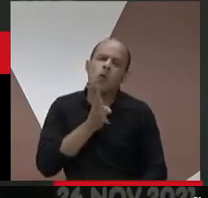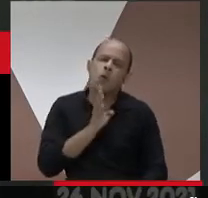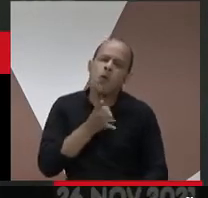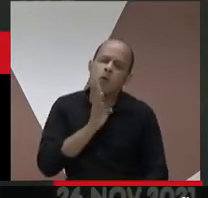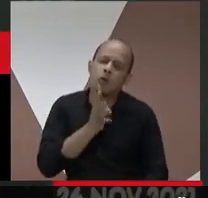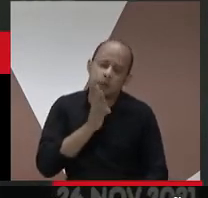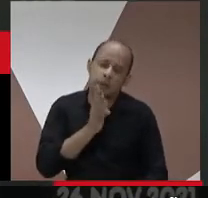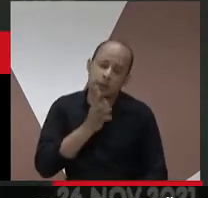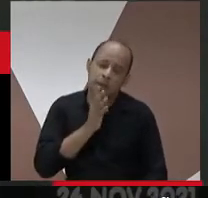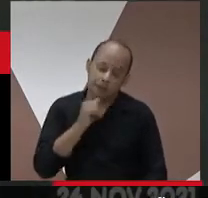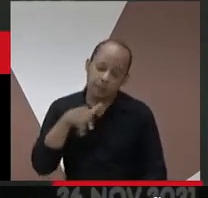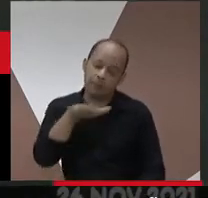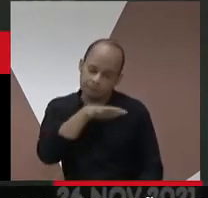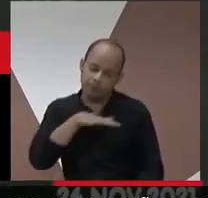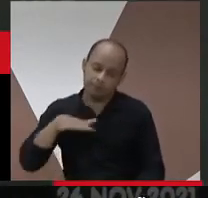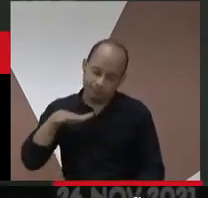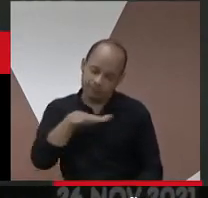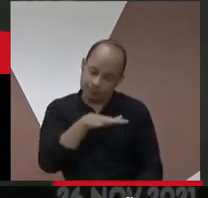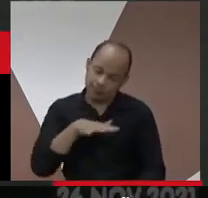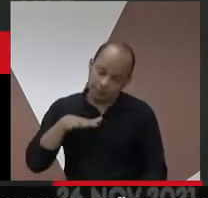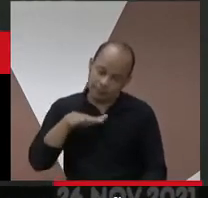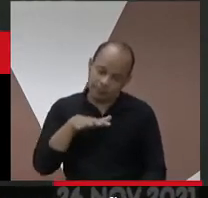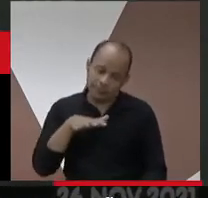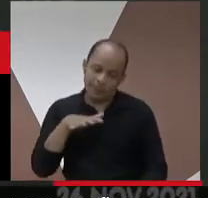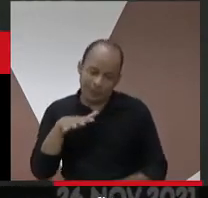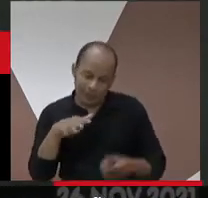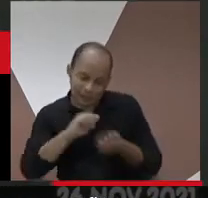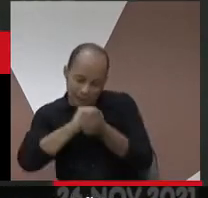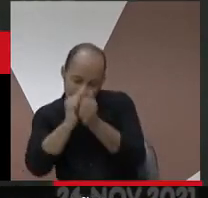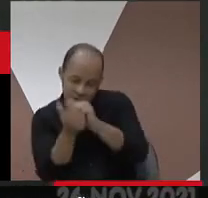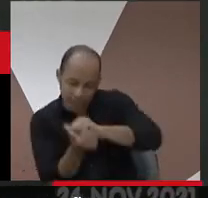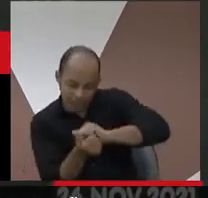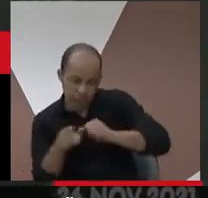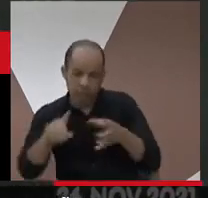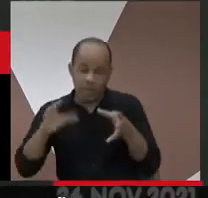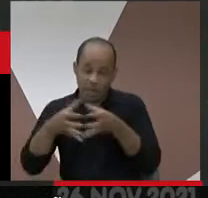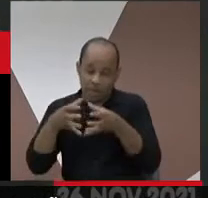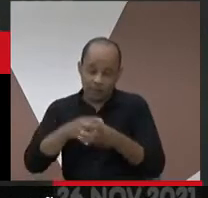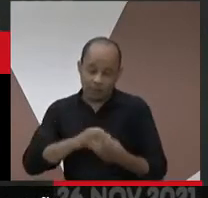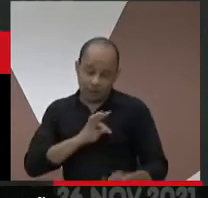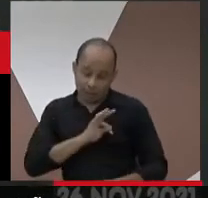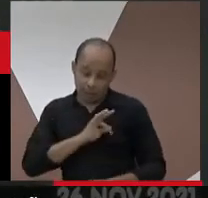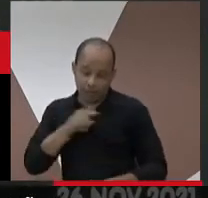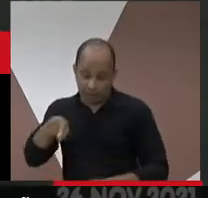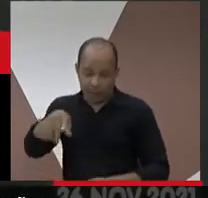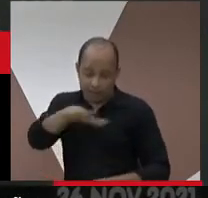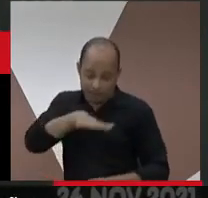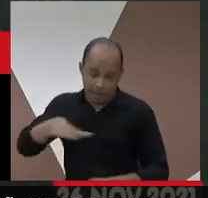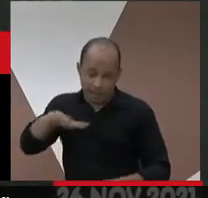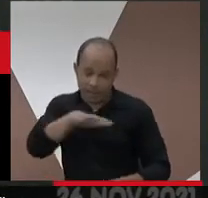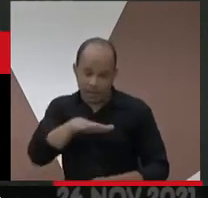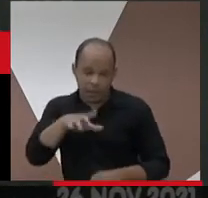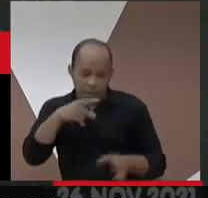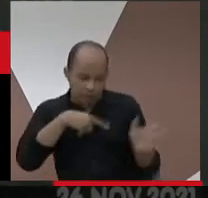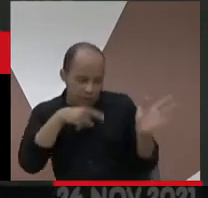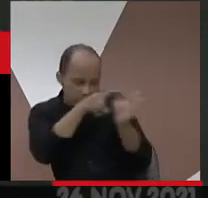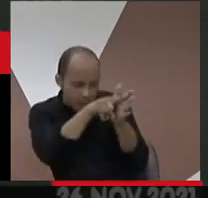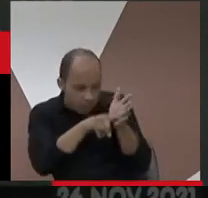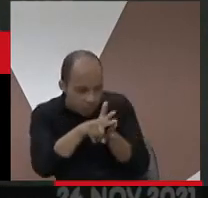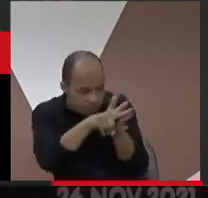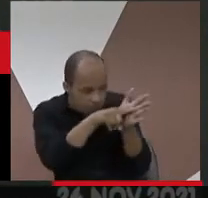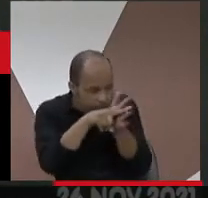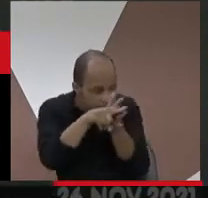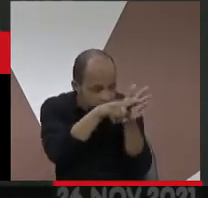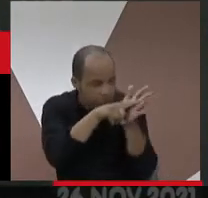conhecemos empiricamente o território impactado, e a equipe técnica da Associação Quintas da Siriema, realizamos um levantamento preliminar em